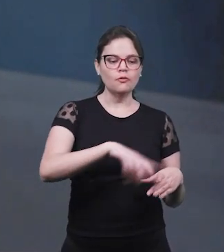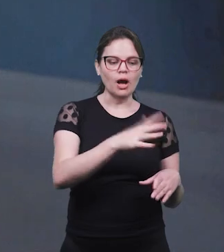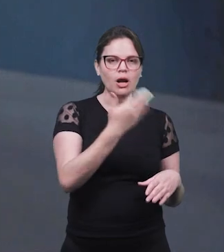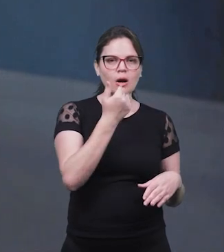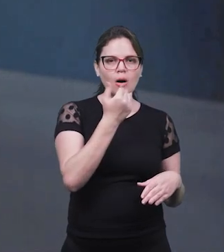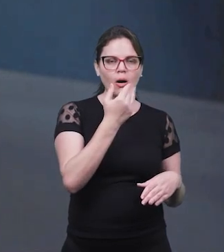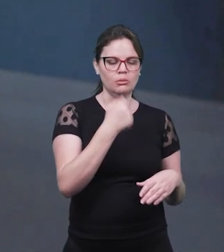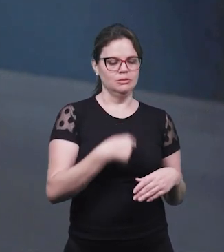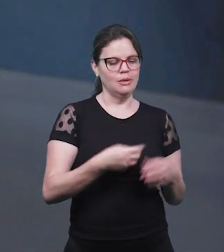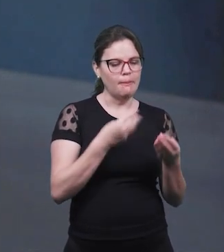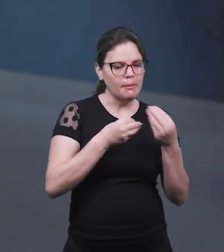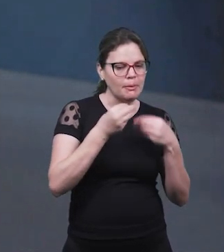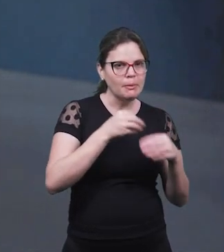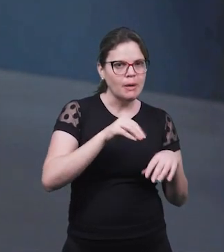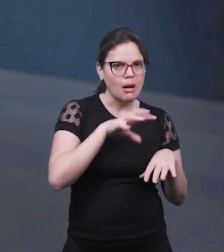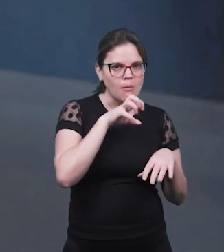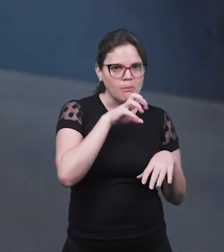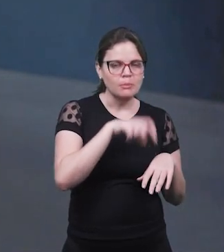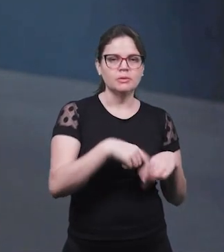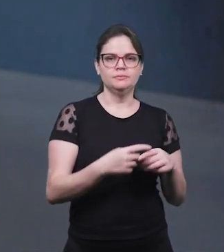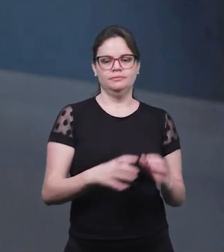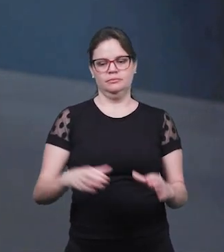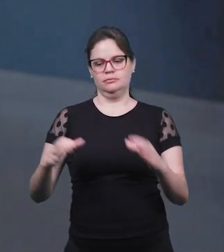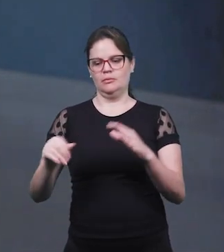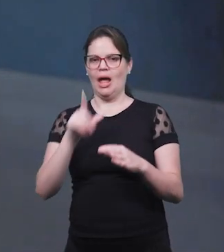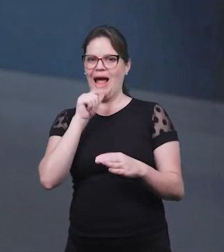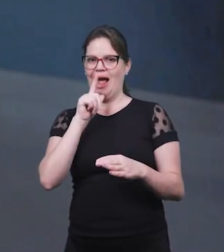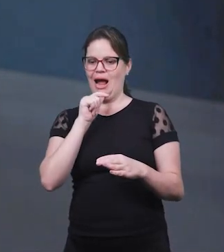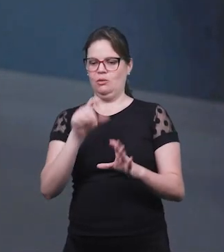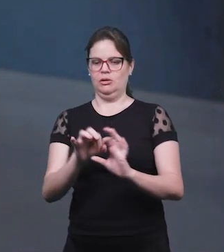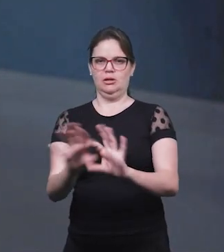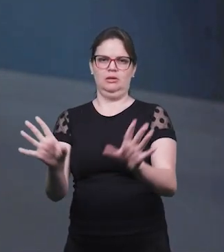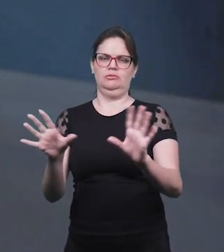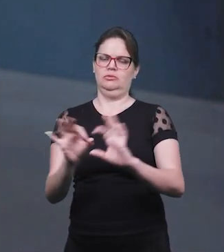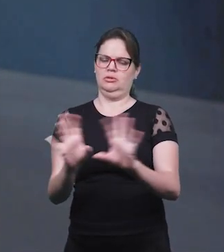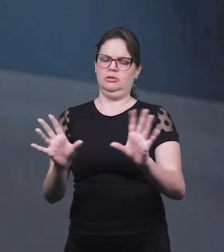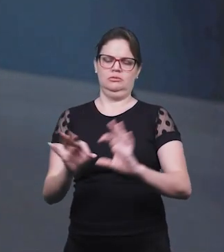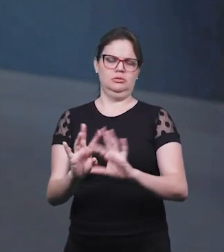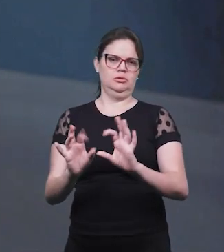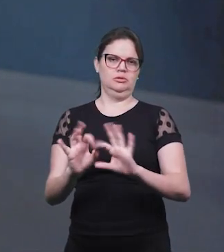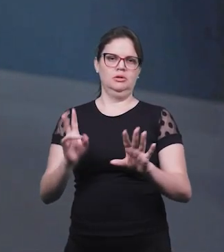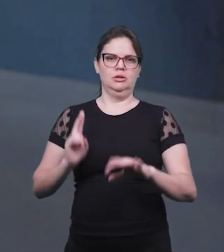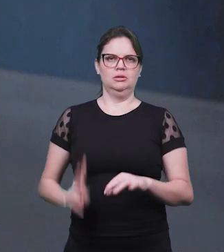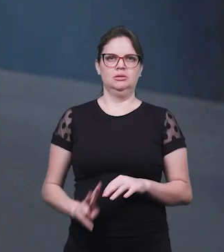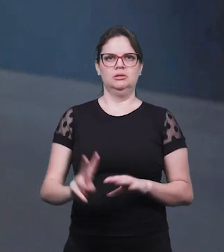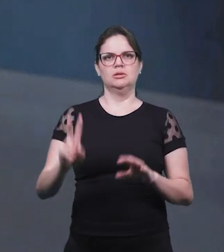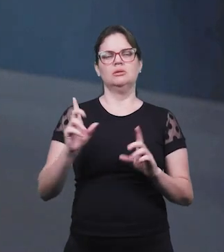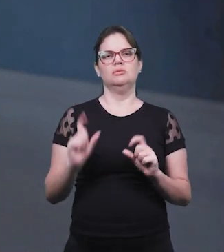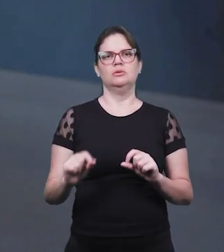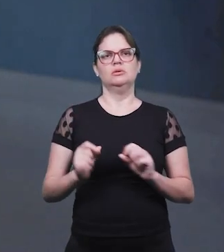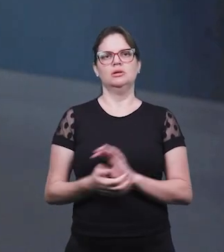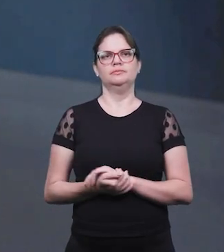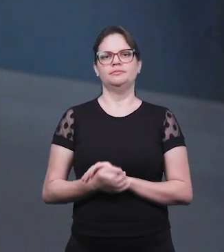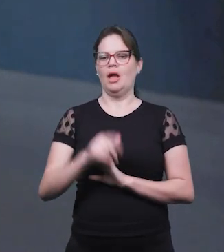hora determinada. O pote de água não, ele tem que ficar à vontade. E aí sempre dê preferência